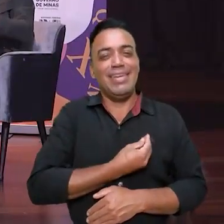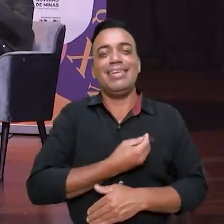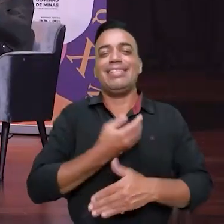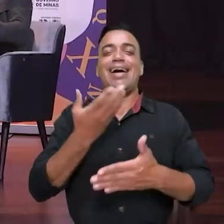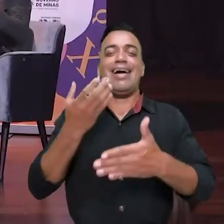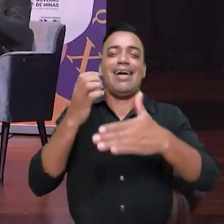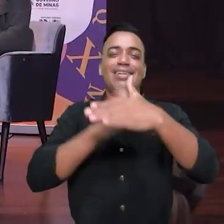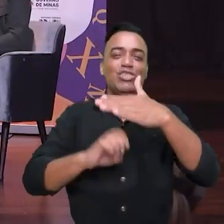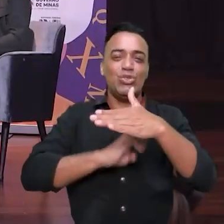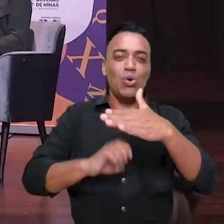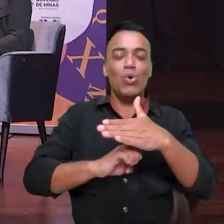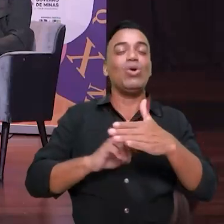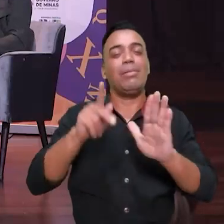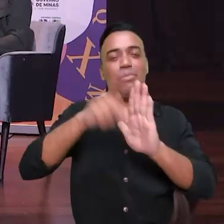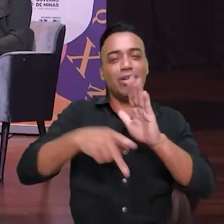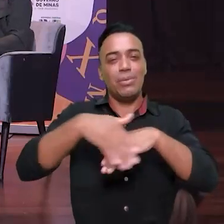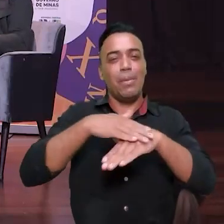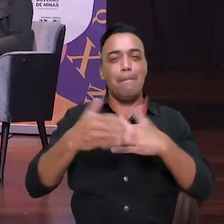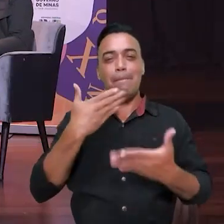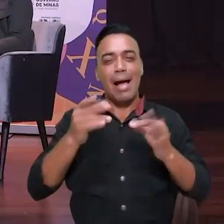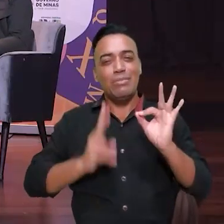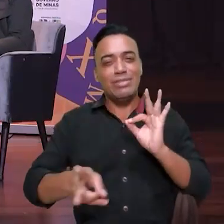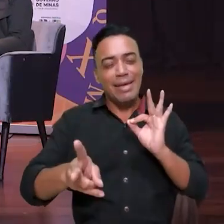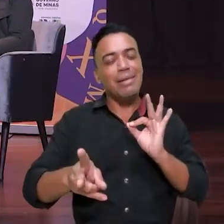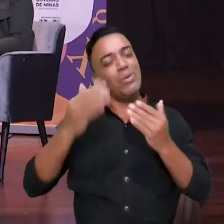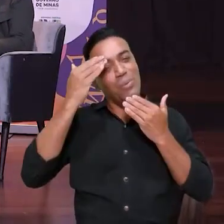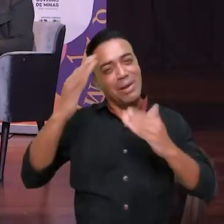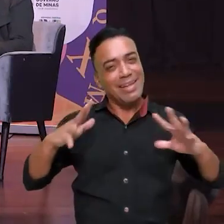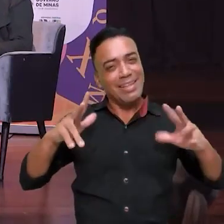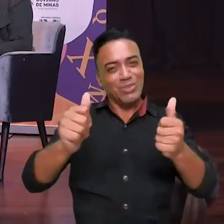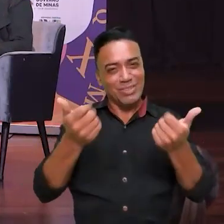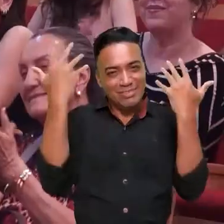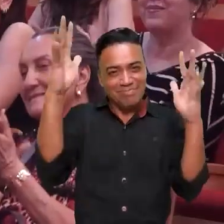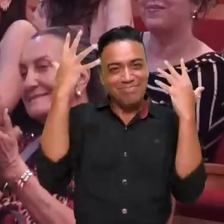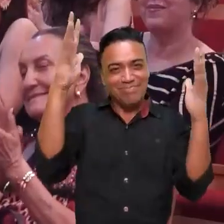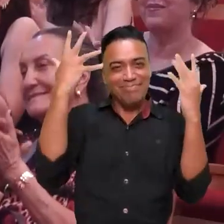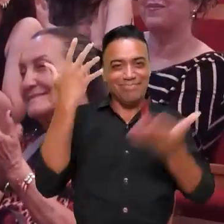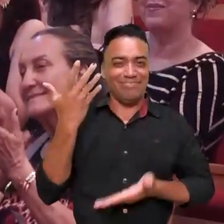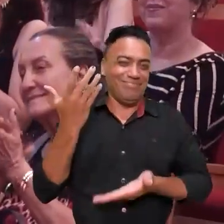Suic e vida longa ao Sempre um Papo. Obrigada, Jefferson. Obrigada a todos.